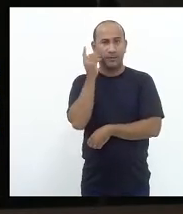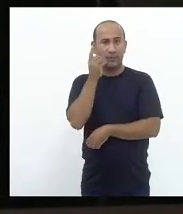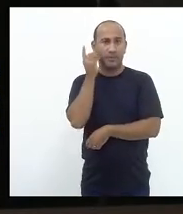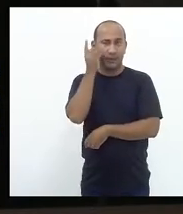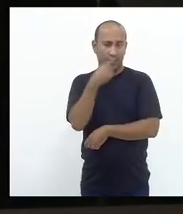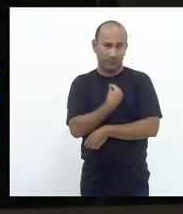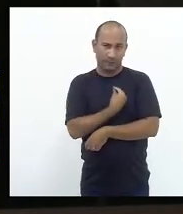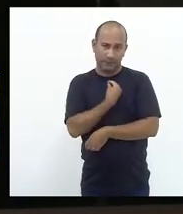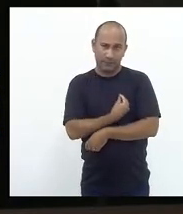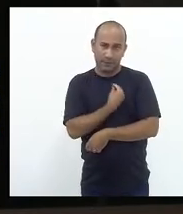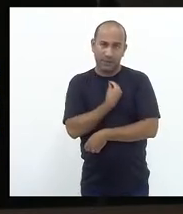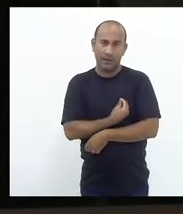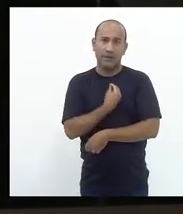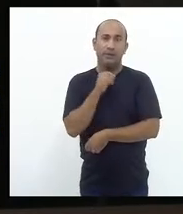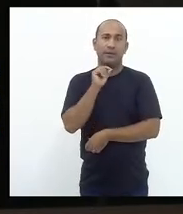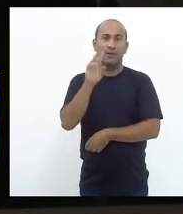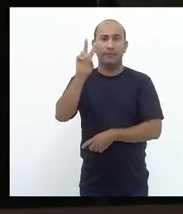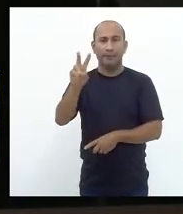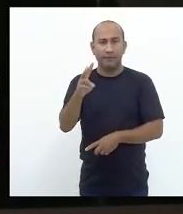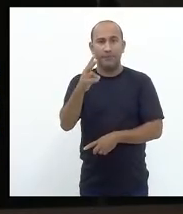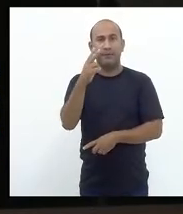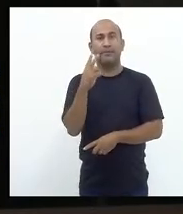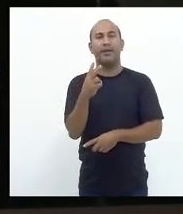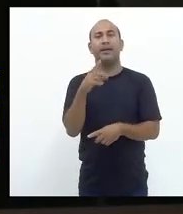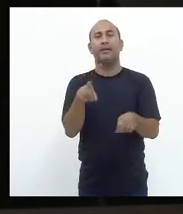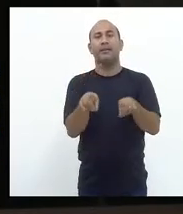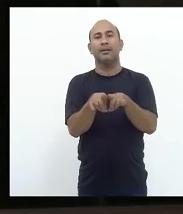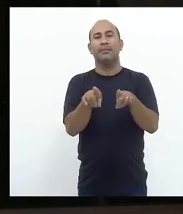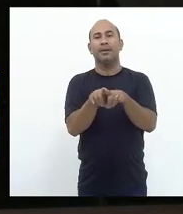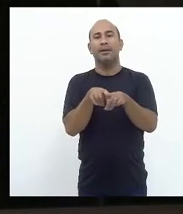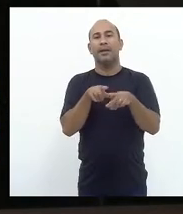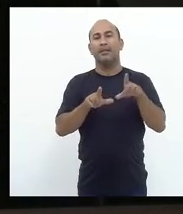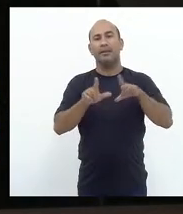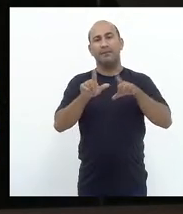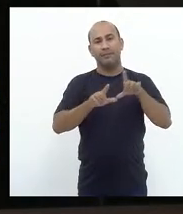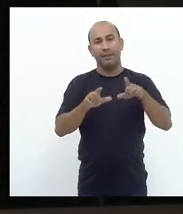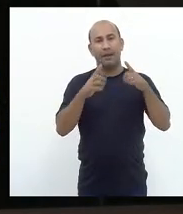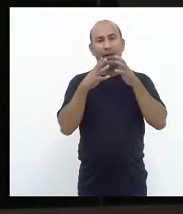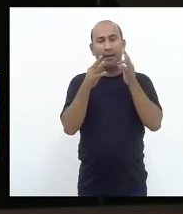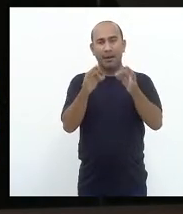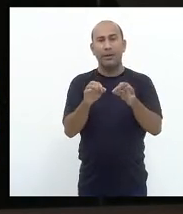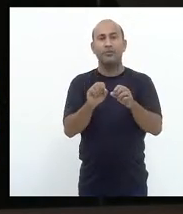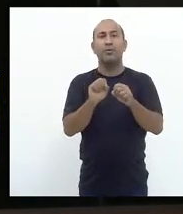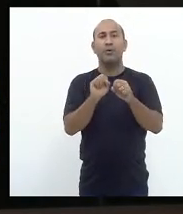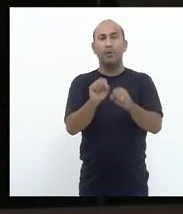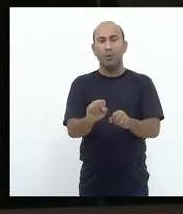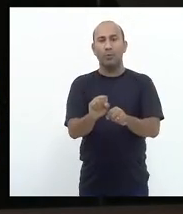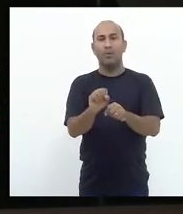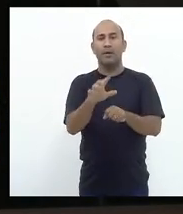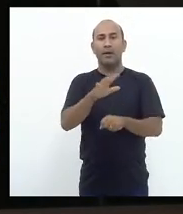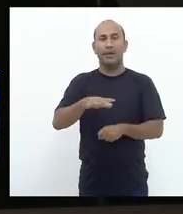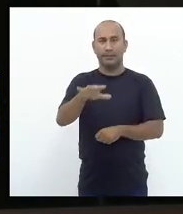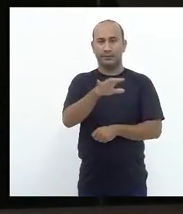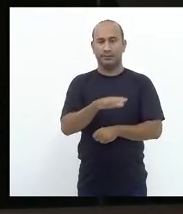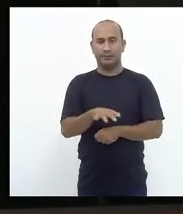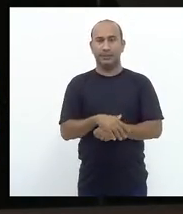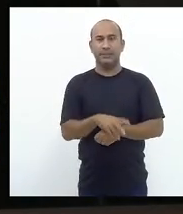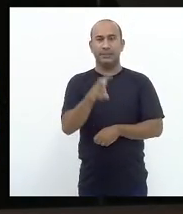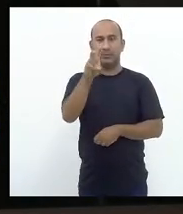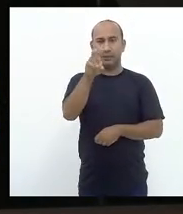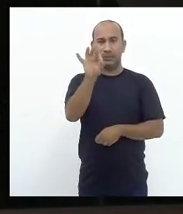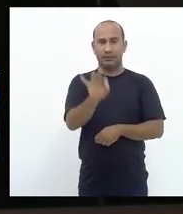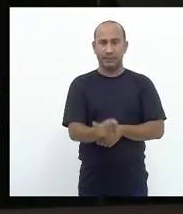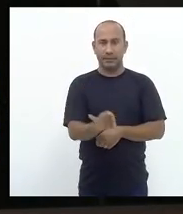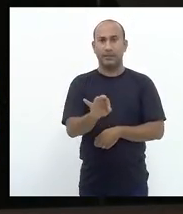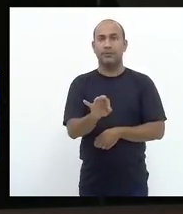deputadas presentes, os que nos assistem, nos acompanham pela TV Alerj ou pelas redes sociais. 50% dos casos de estupro